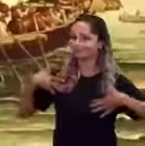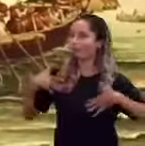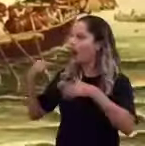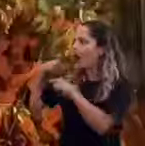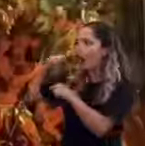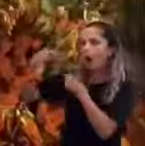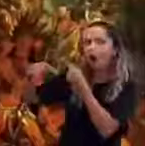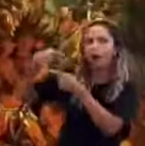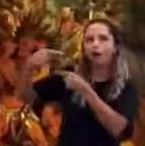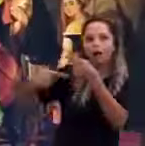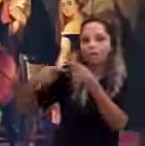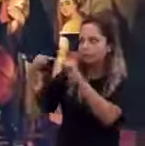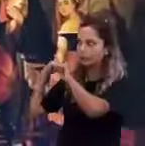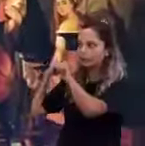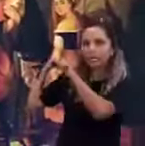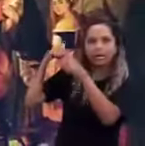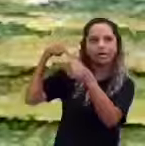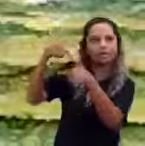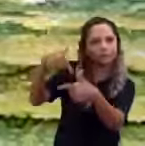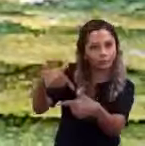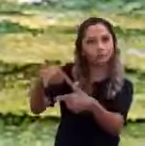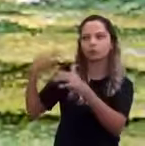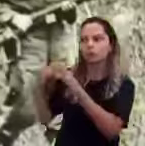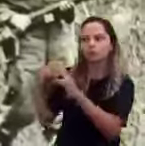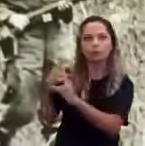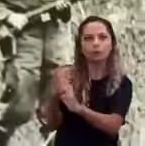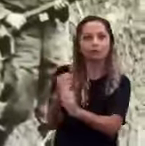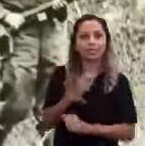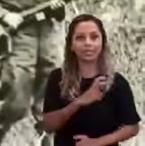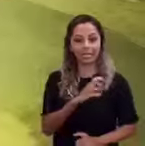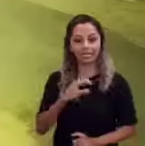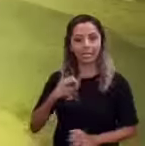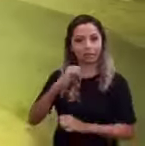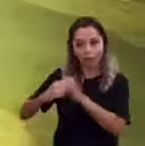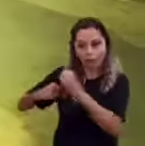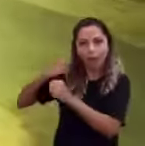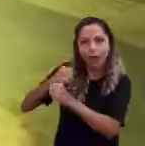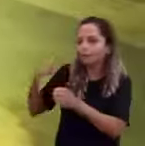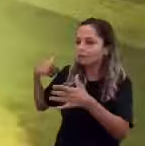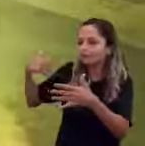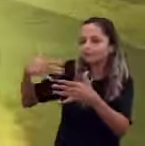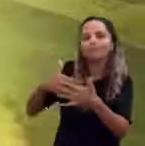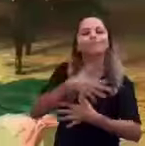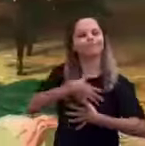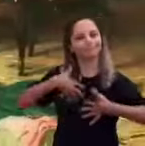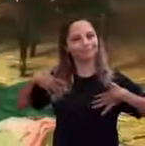orgulhamos de nossas origens e respeitamos as tradições construídas em 5 séculos de